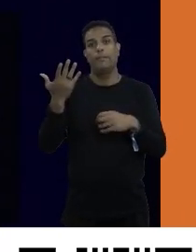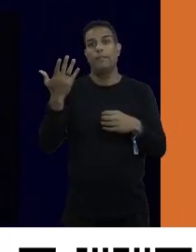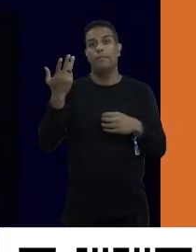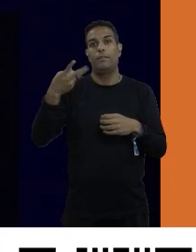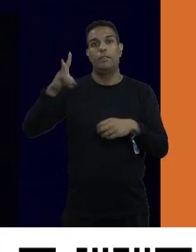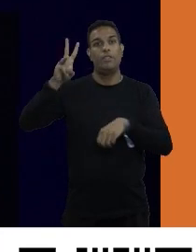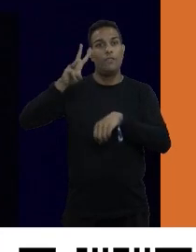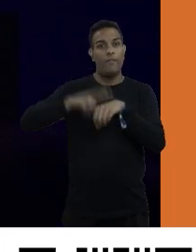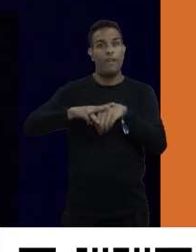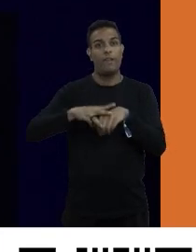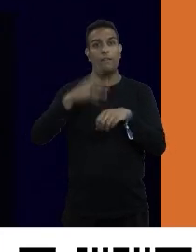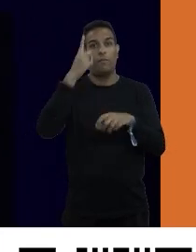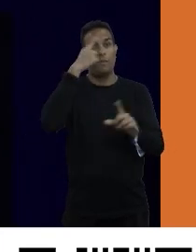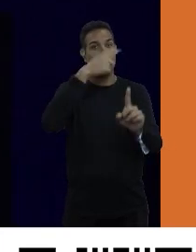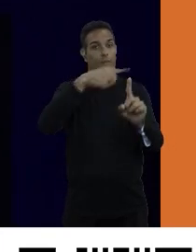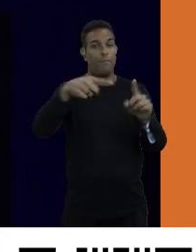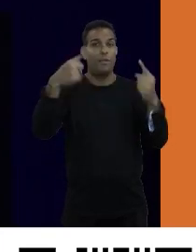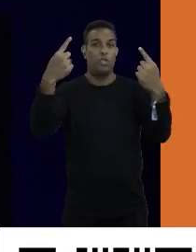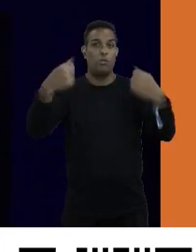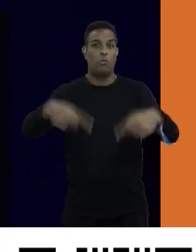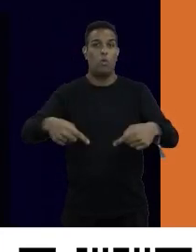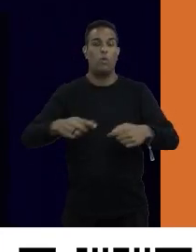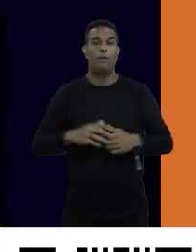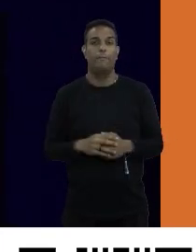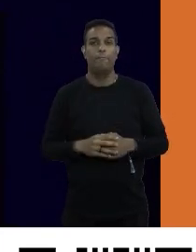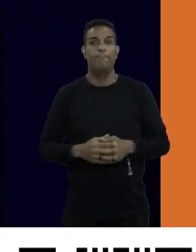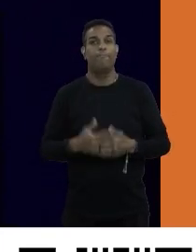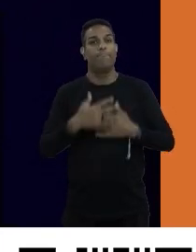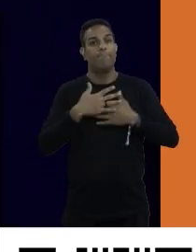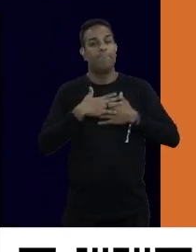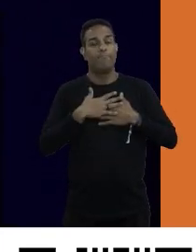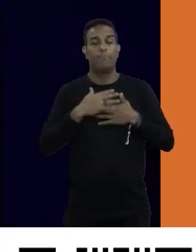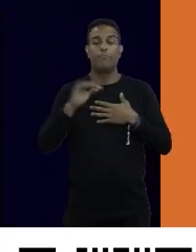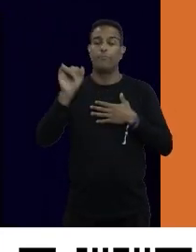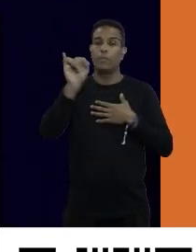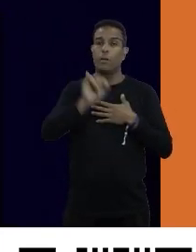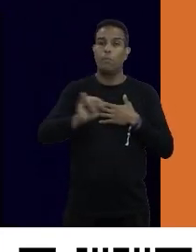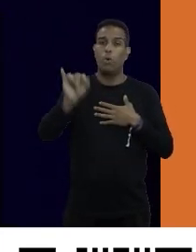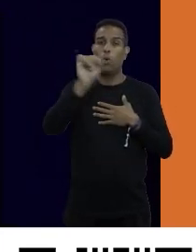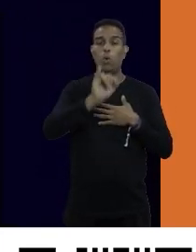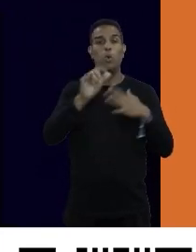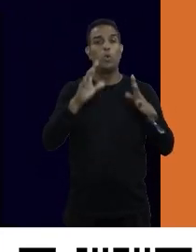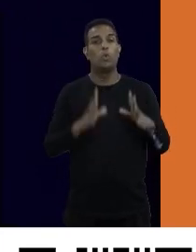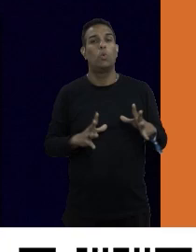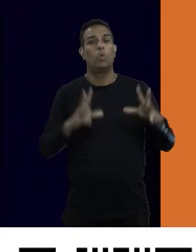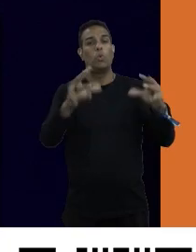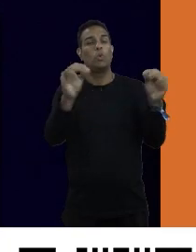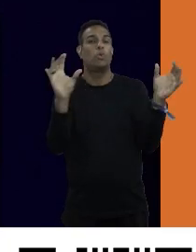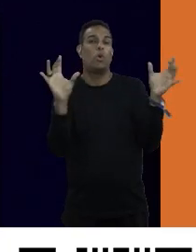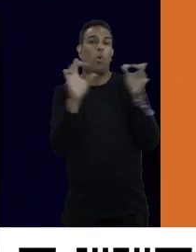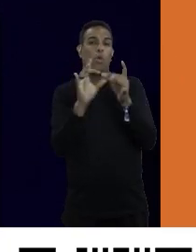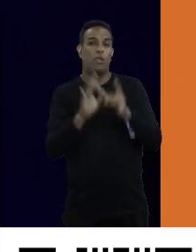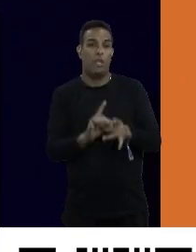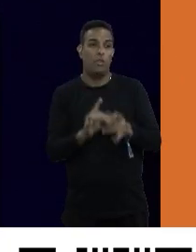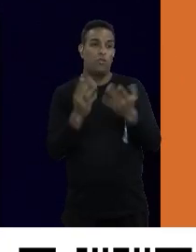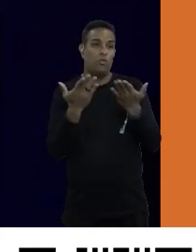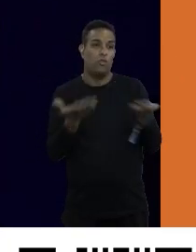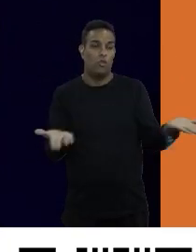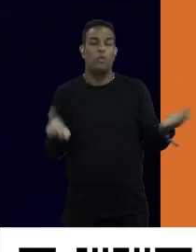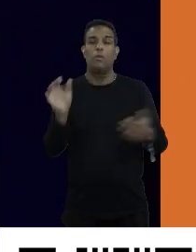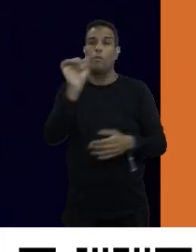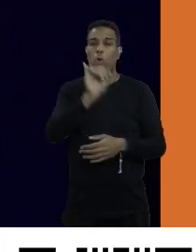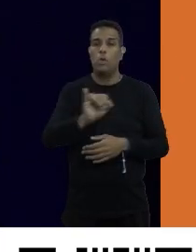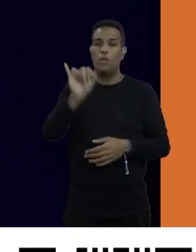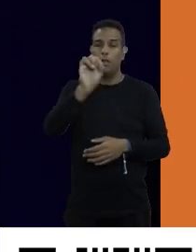joga 1 semana. Cara, a gente tem uma importância gigantesca para todo o contexto. Então, eu sei que eu sou importante, eu